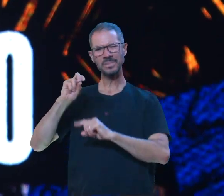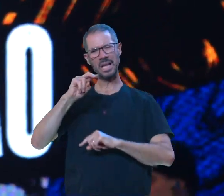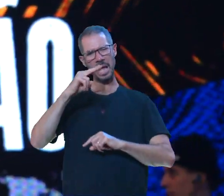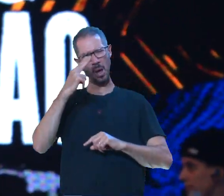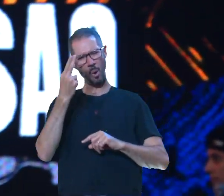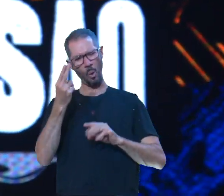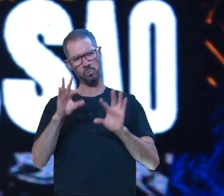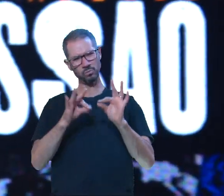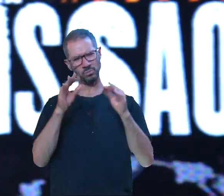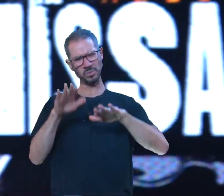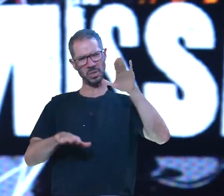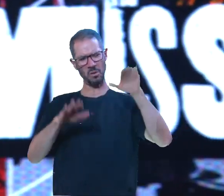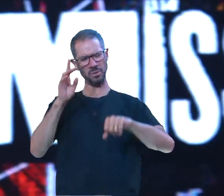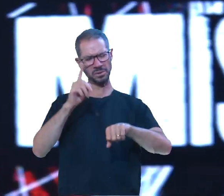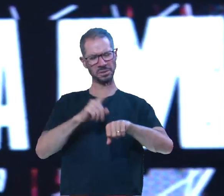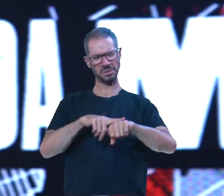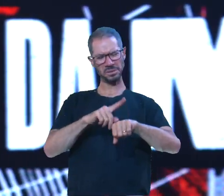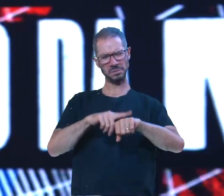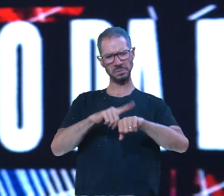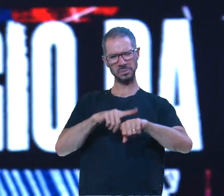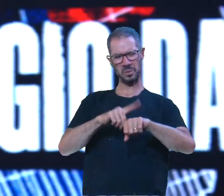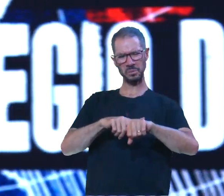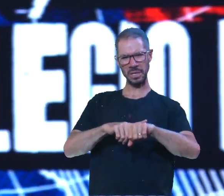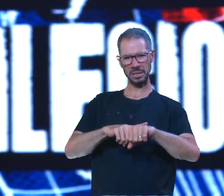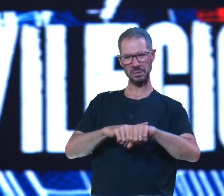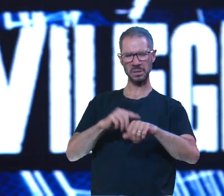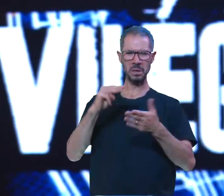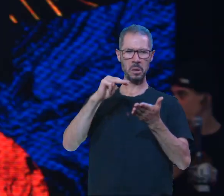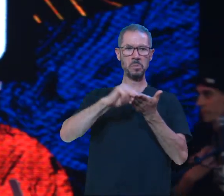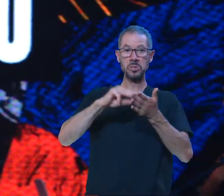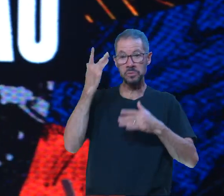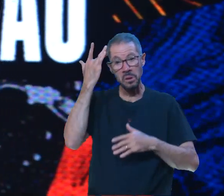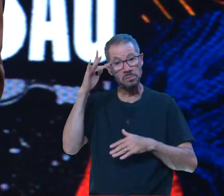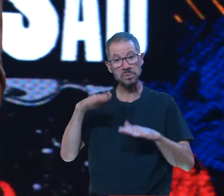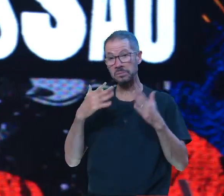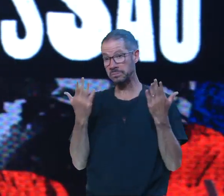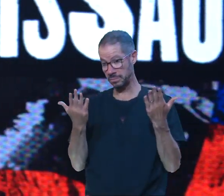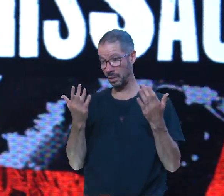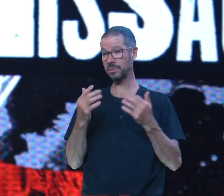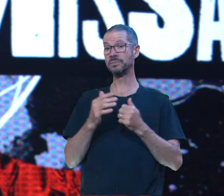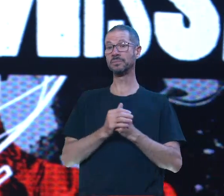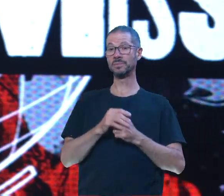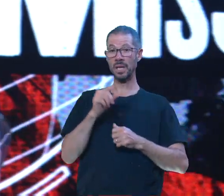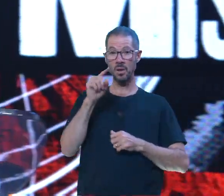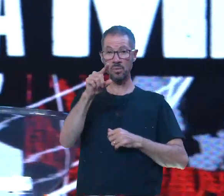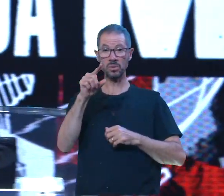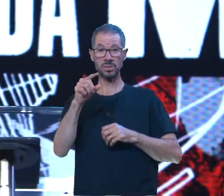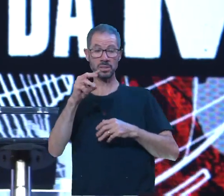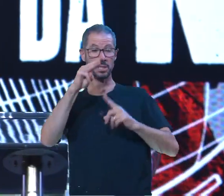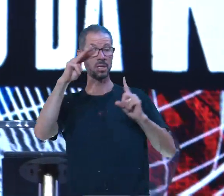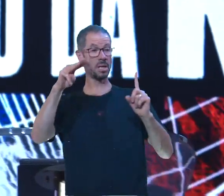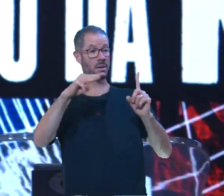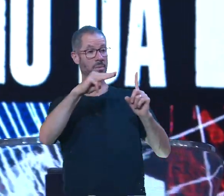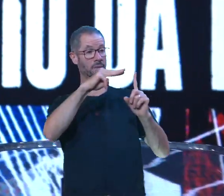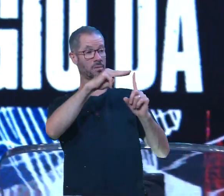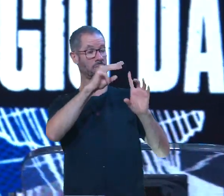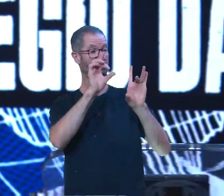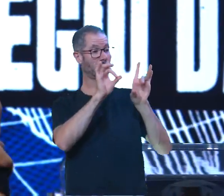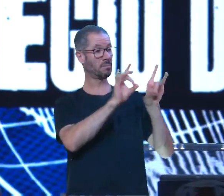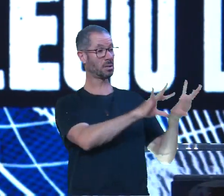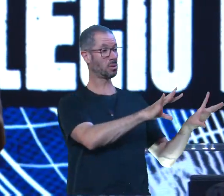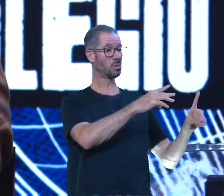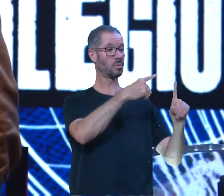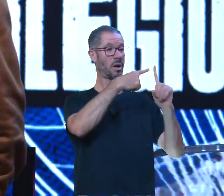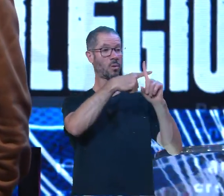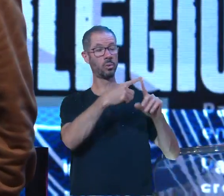simplesmente porque talvez em algum momento, seja por qual motivo foi, você abandonou a missão e a cruz ficou